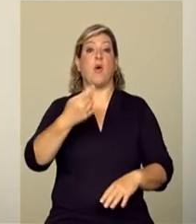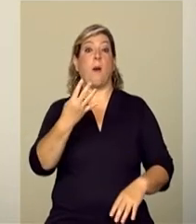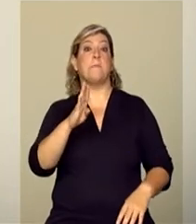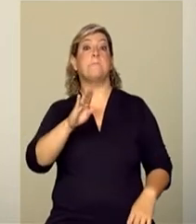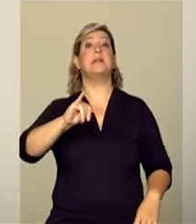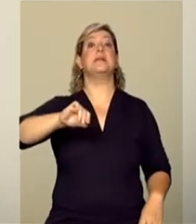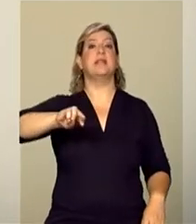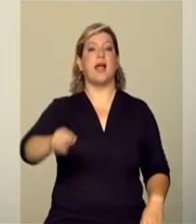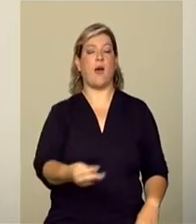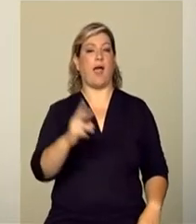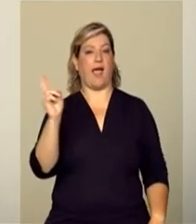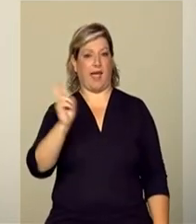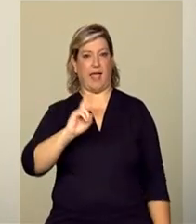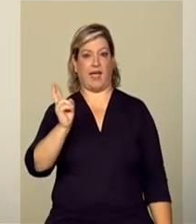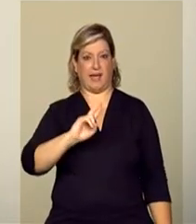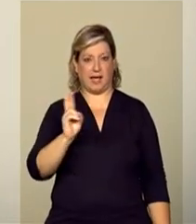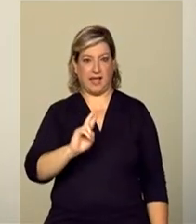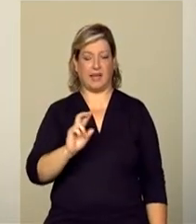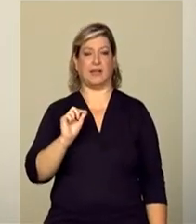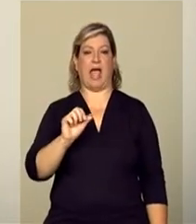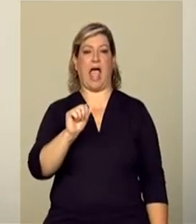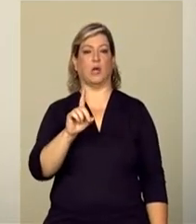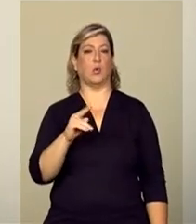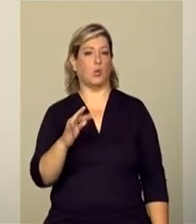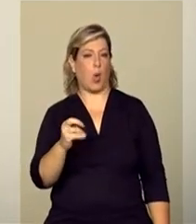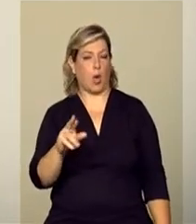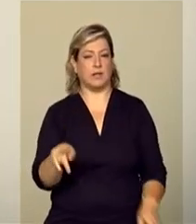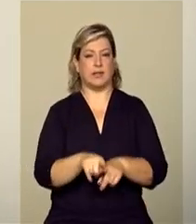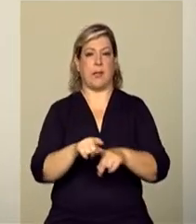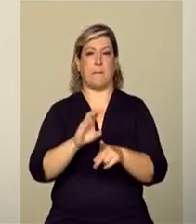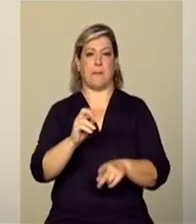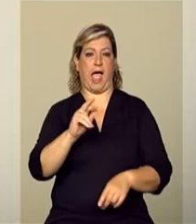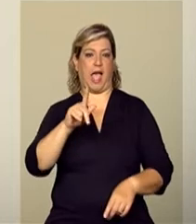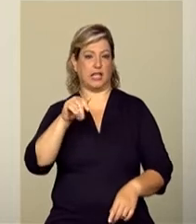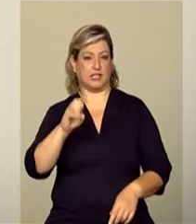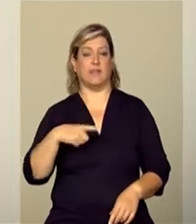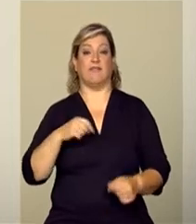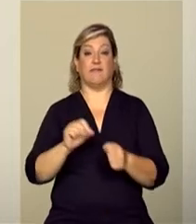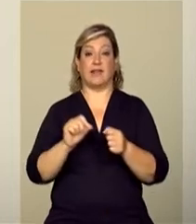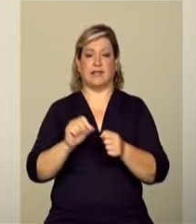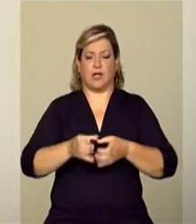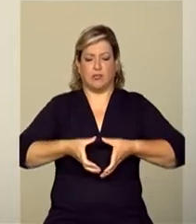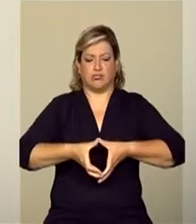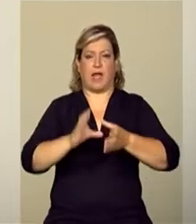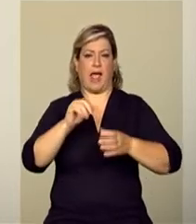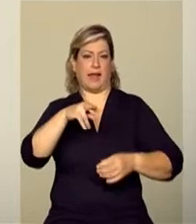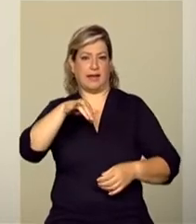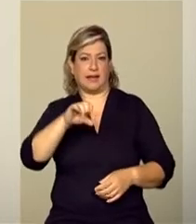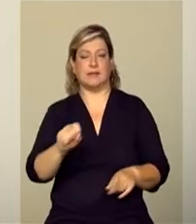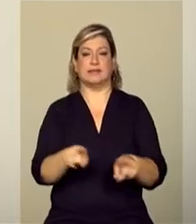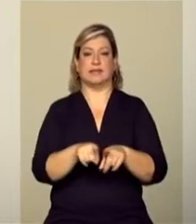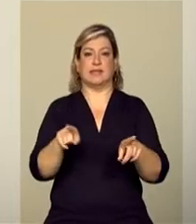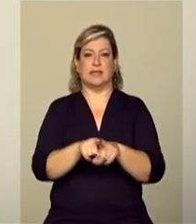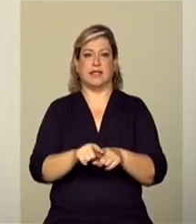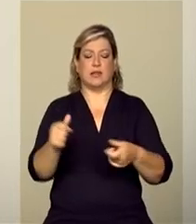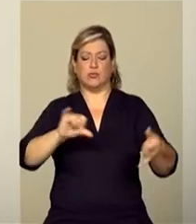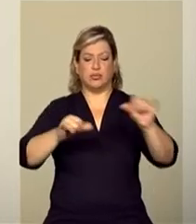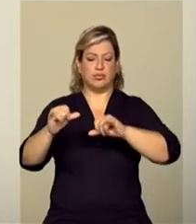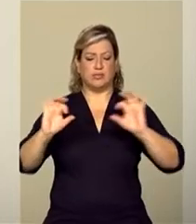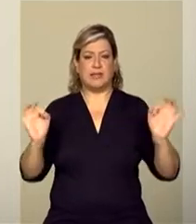bilhões de reais em adutoras em barragens fazendo canais estações de tratamento